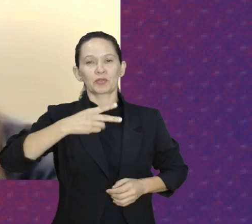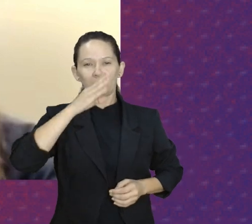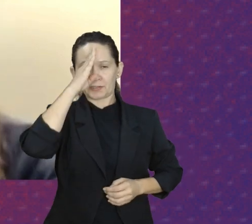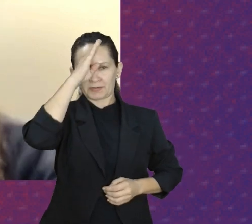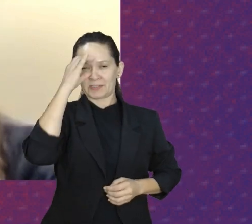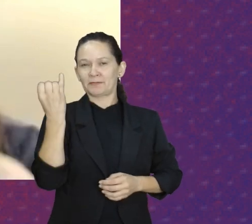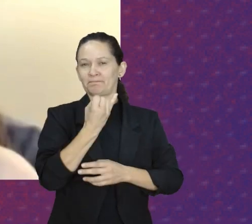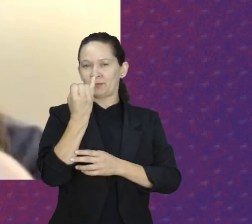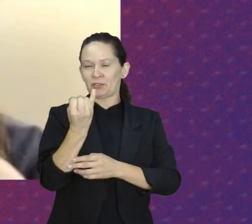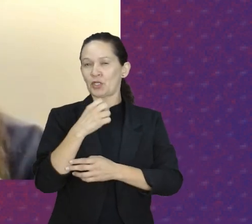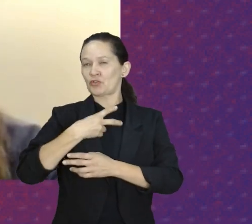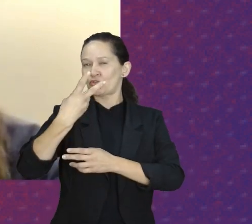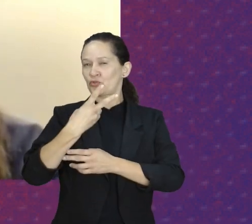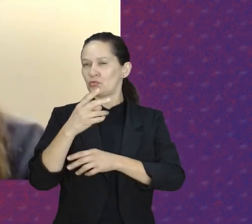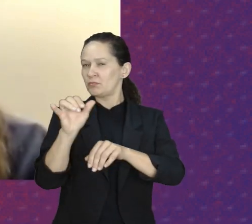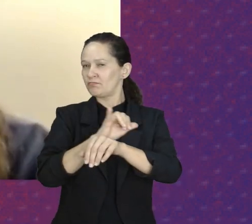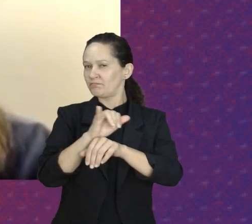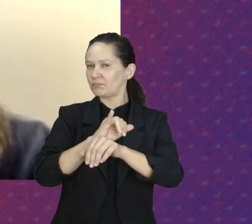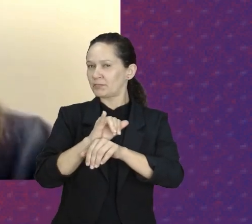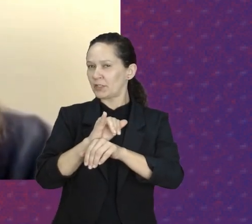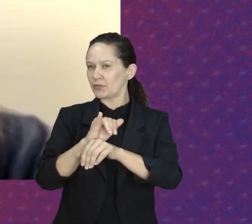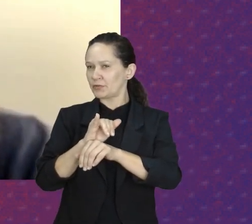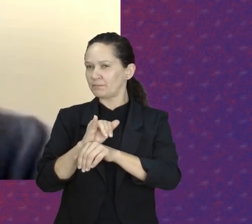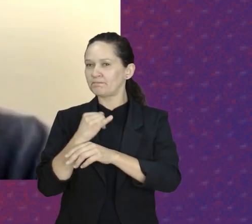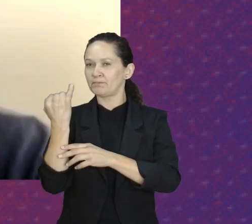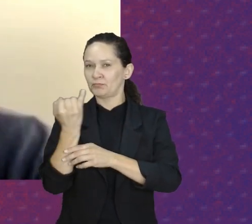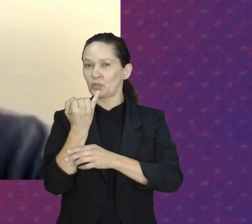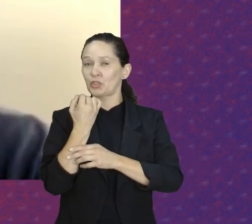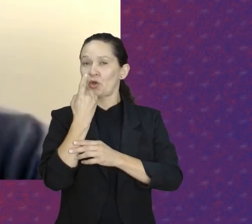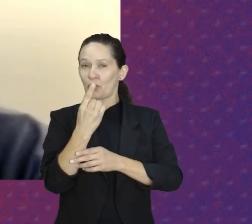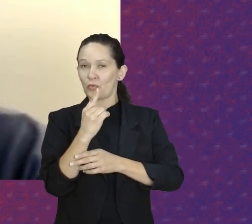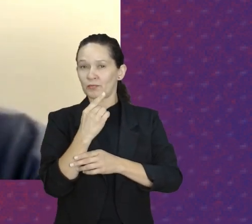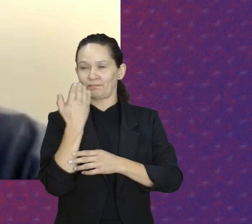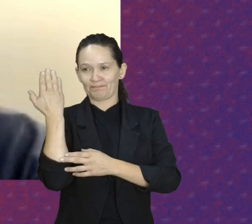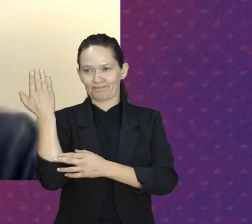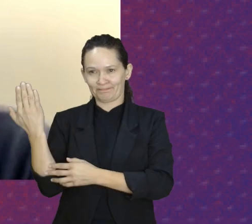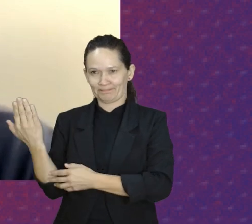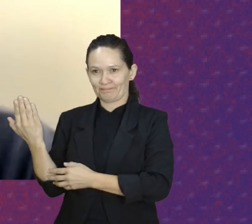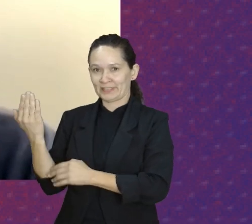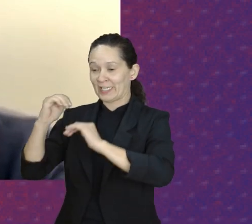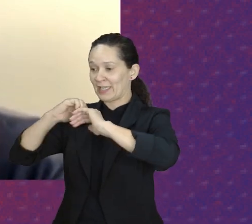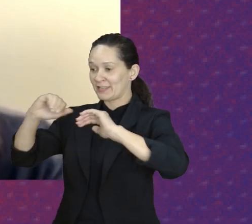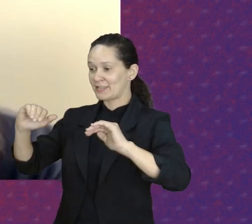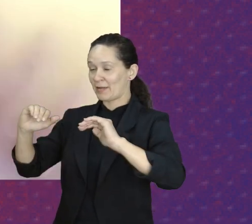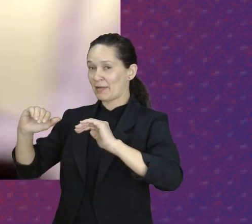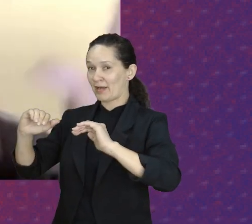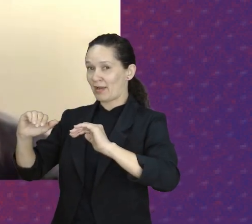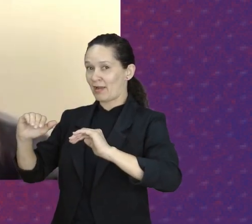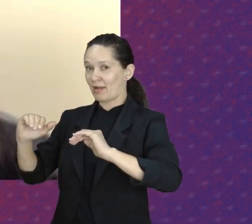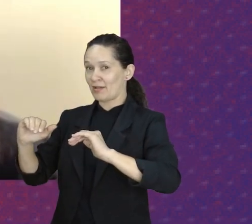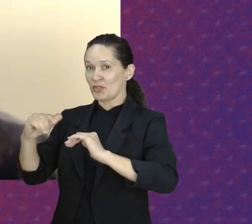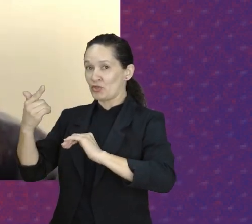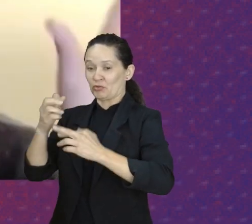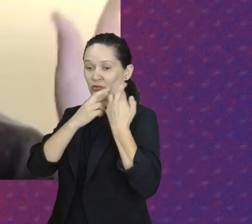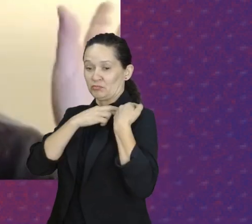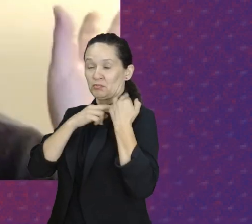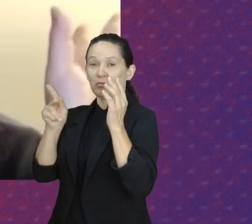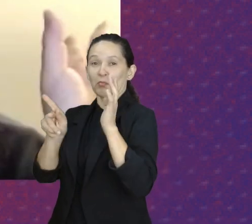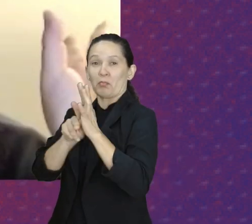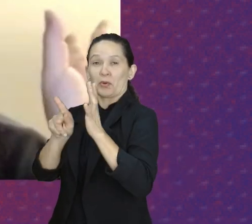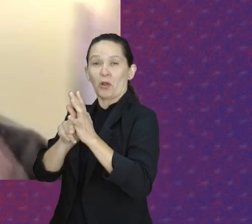né, dois horizontes e processos importantes. Um é a desfamiliarização, que tem a ver com tirar o cuidado como